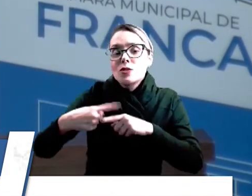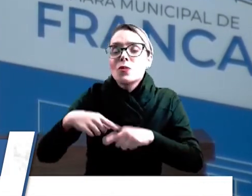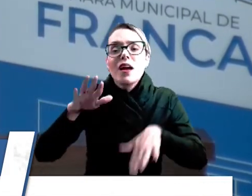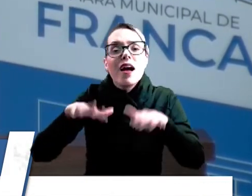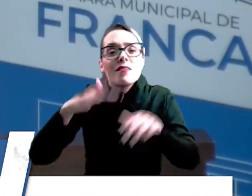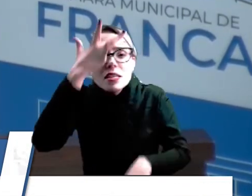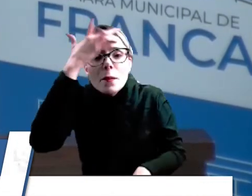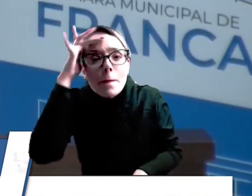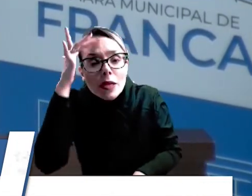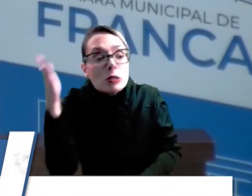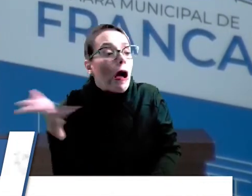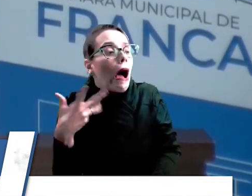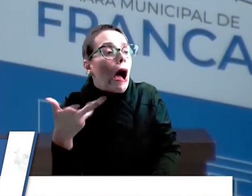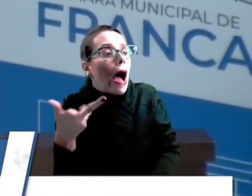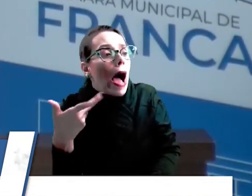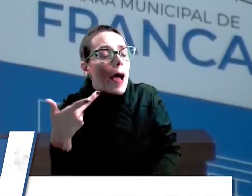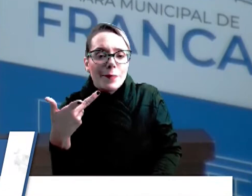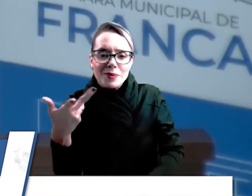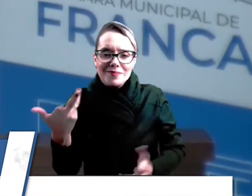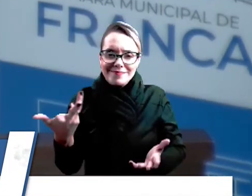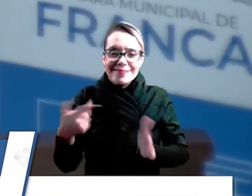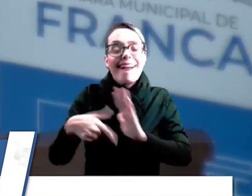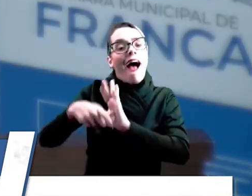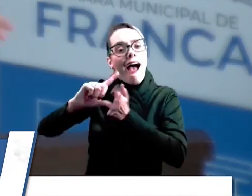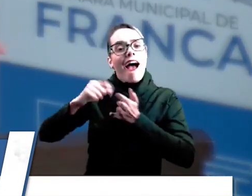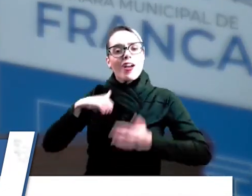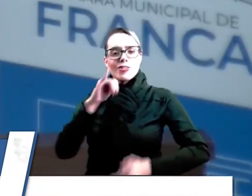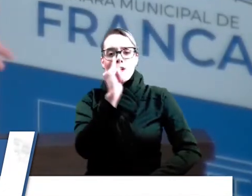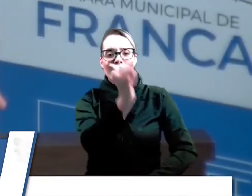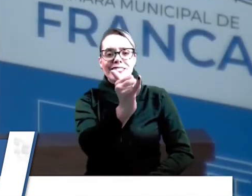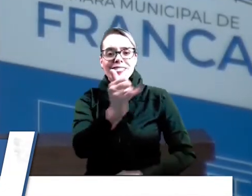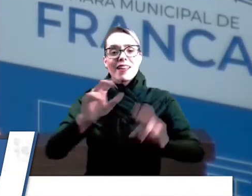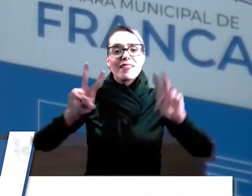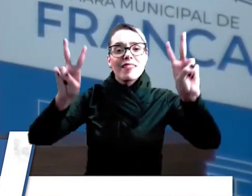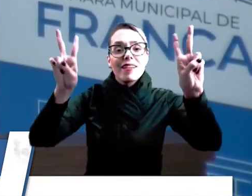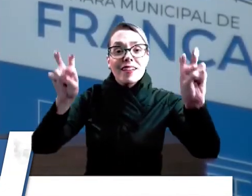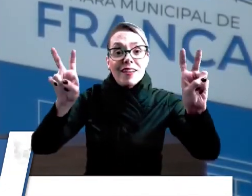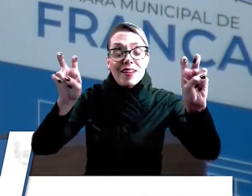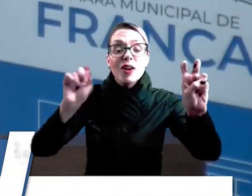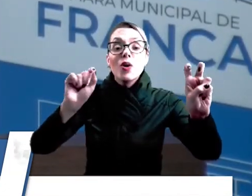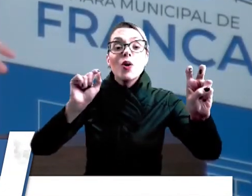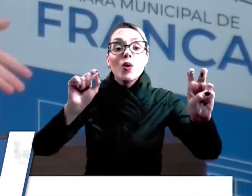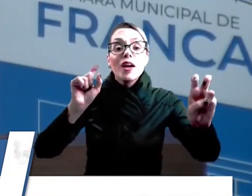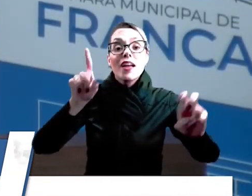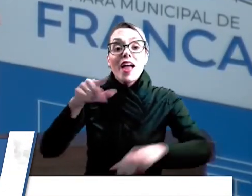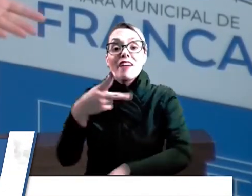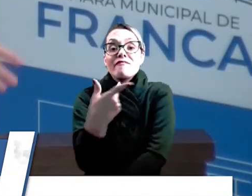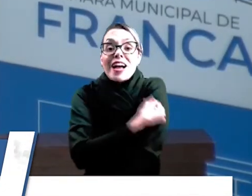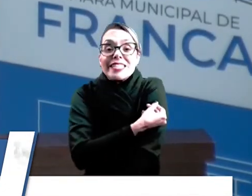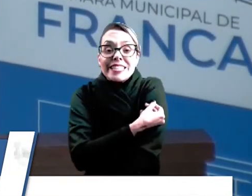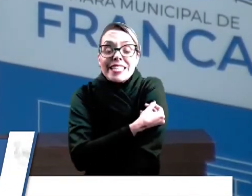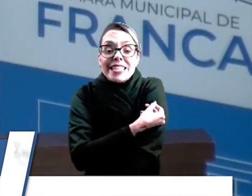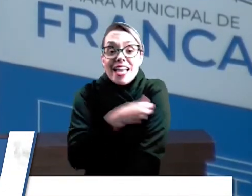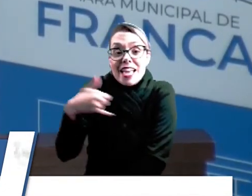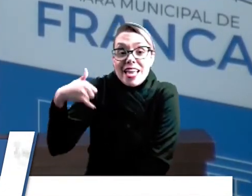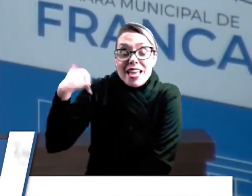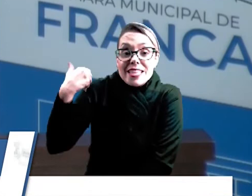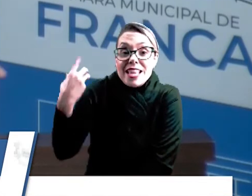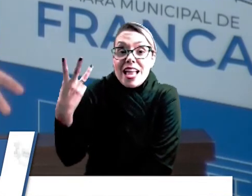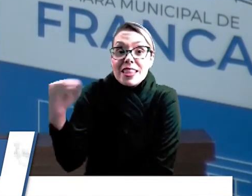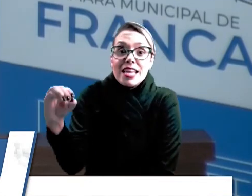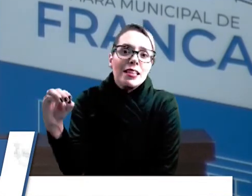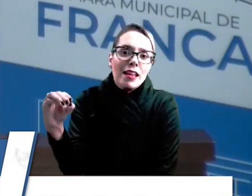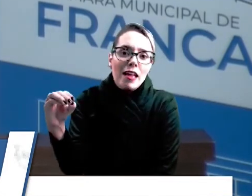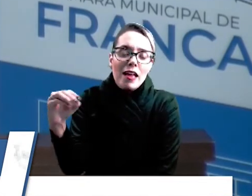de vacinação de 30 anos que não está sendo cumprida pelo poder público. Nós precisamos entender o que está acontecendo. E